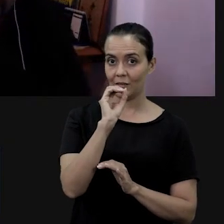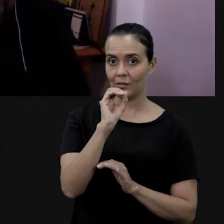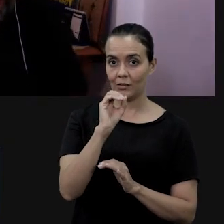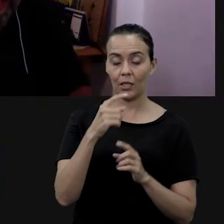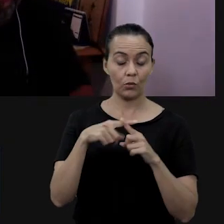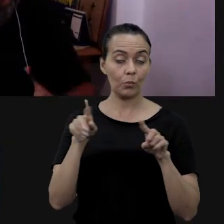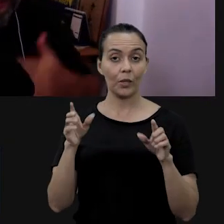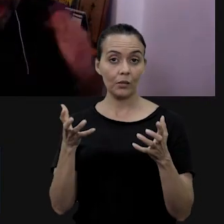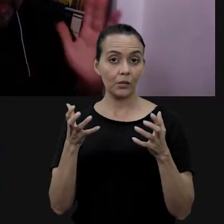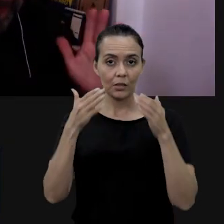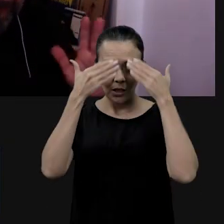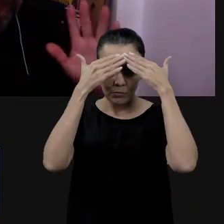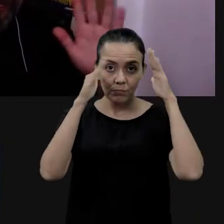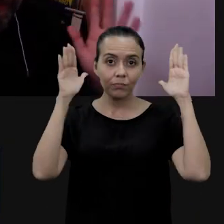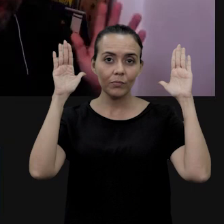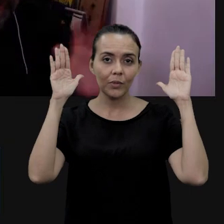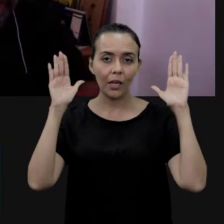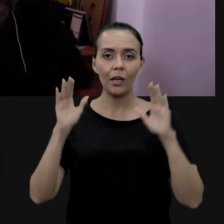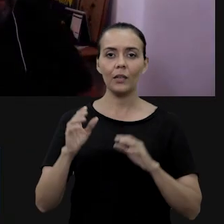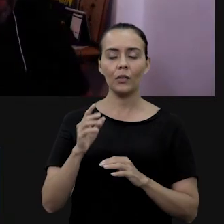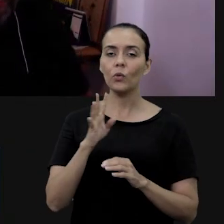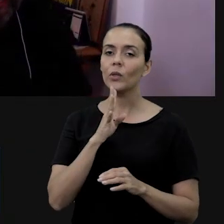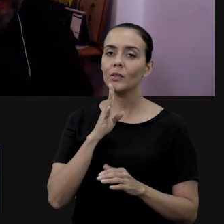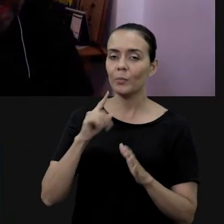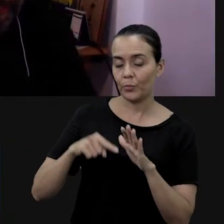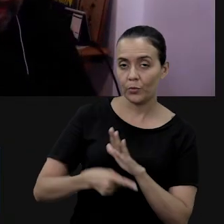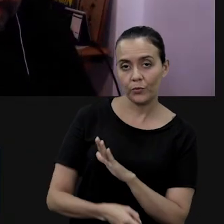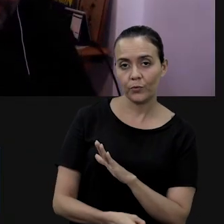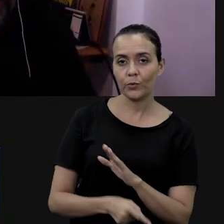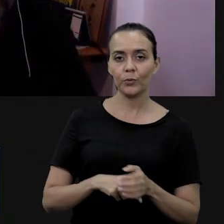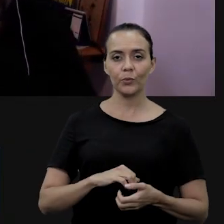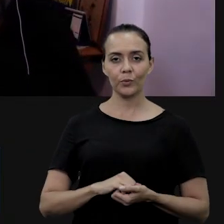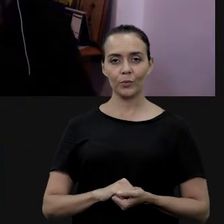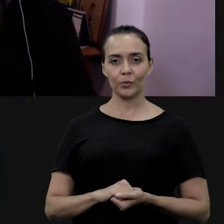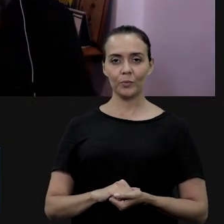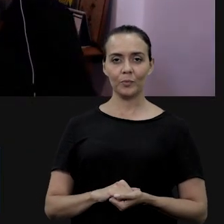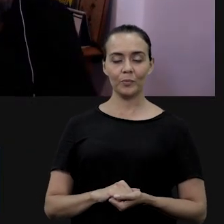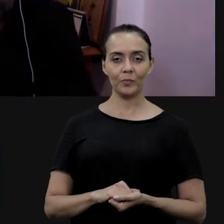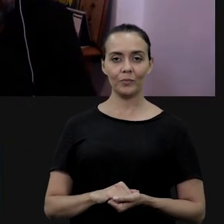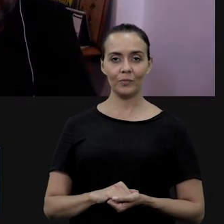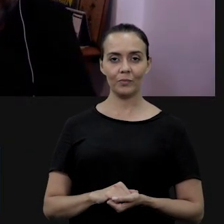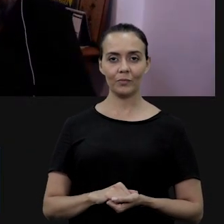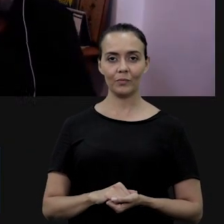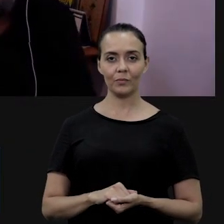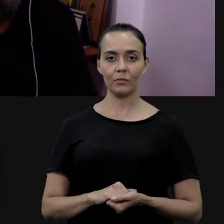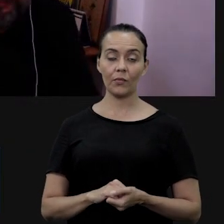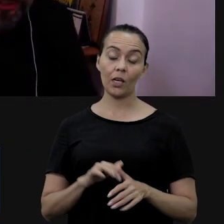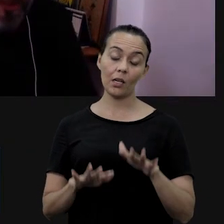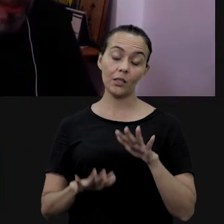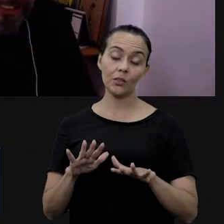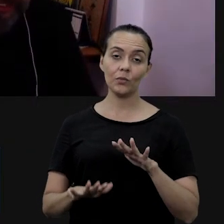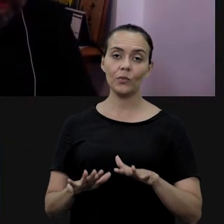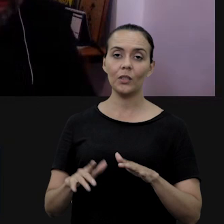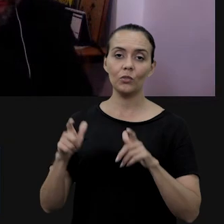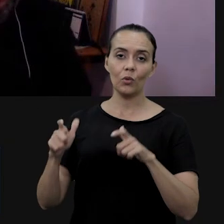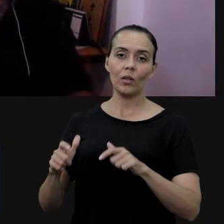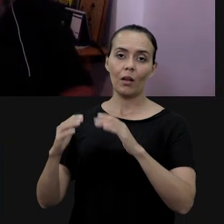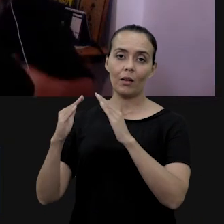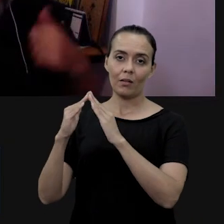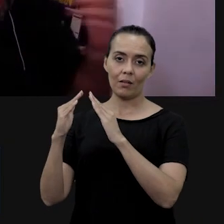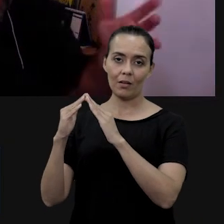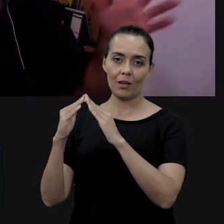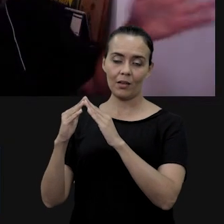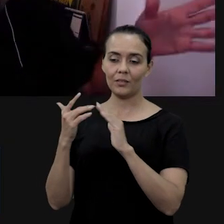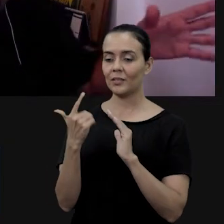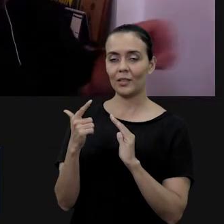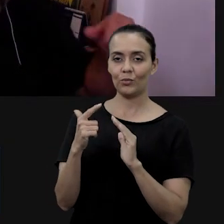tem um conhecimento, mas quer ampliar esse estudo. E talvez onde mora não tenha